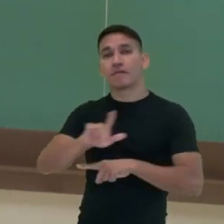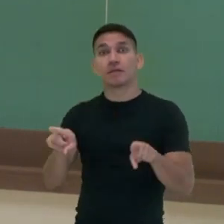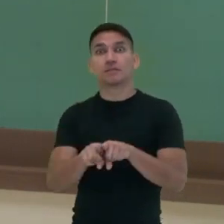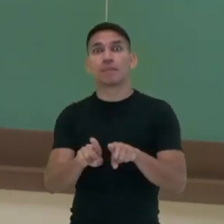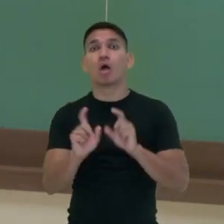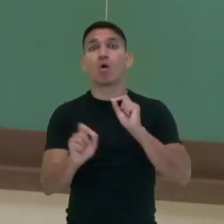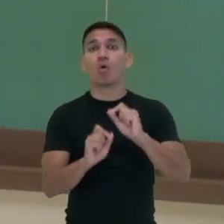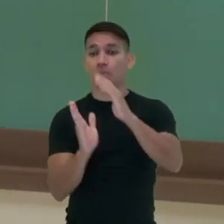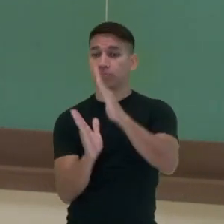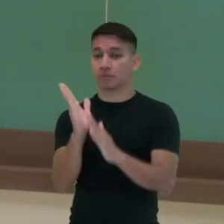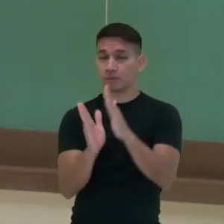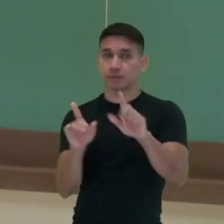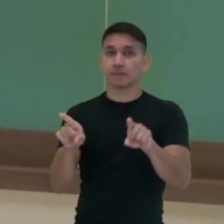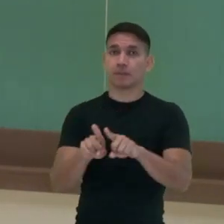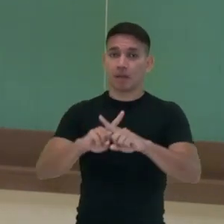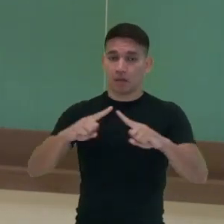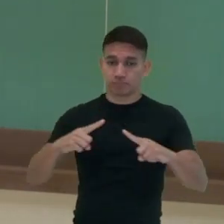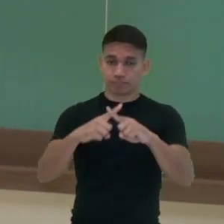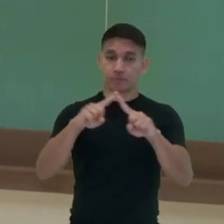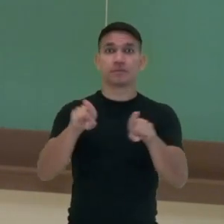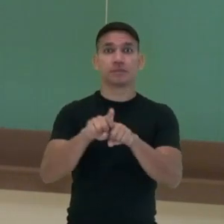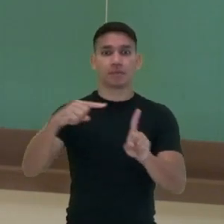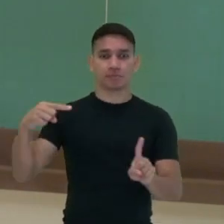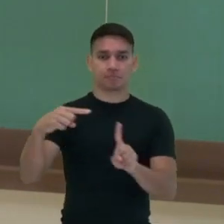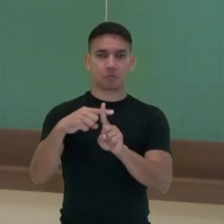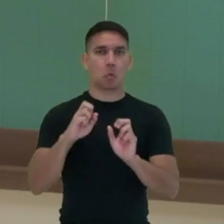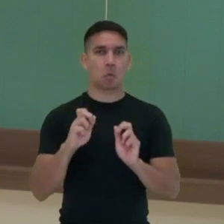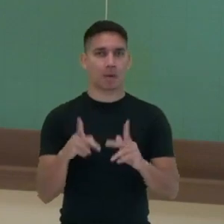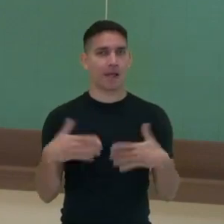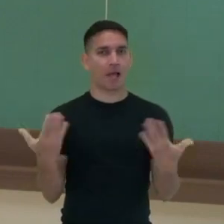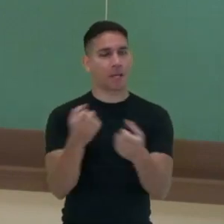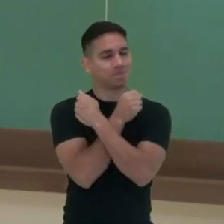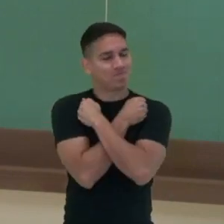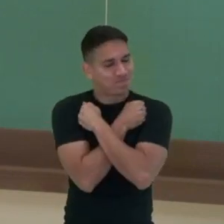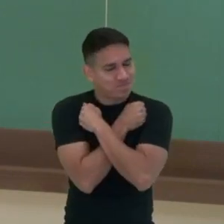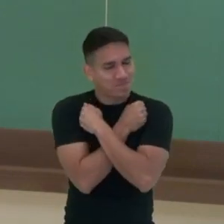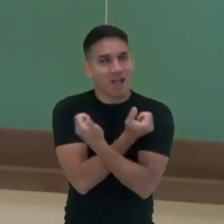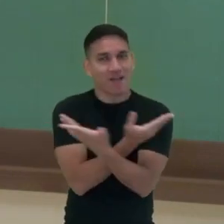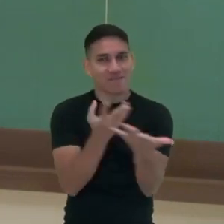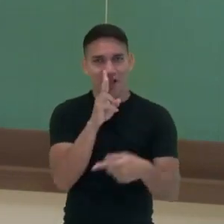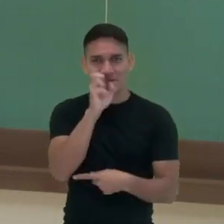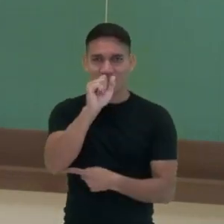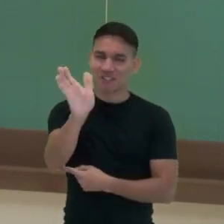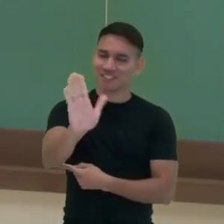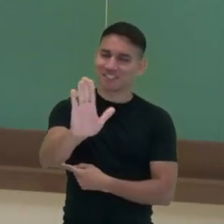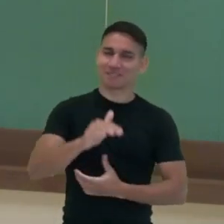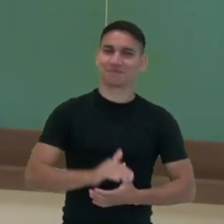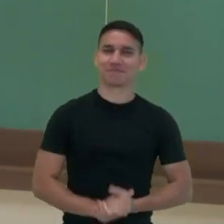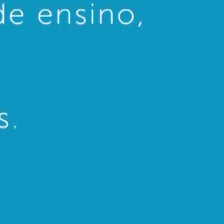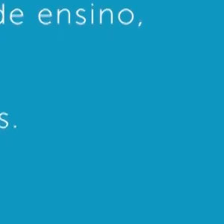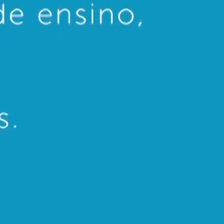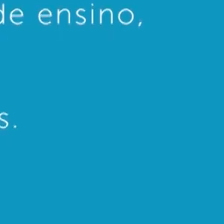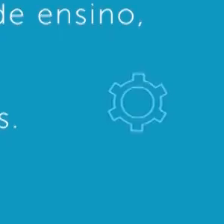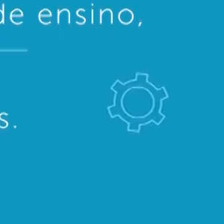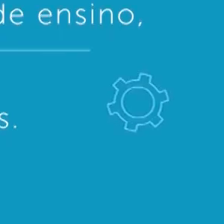concorrentes e perpendiculares, né? Então tá bom, né? Então, ó, aquele abraço bem apertado da prof e até mais!